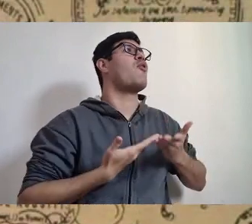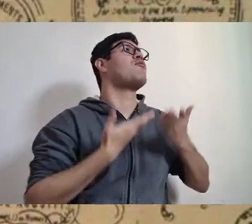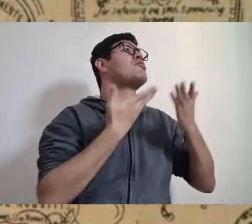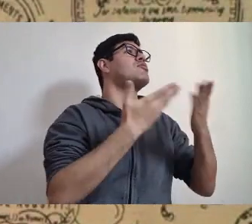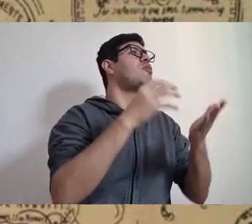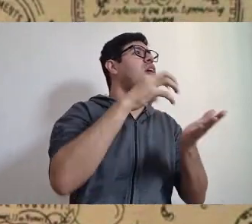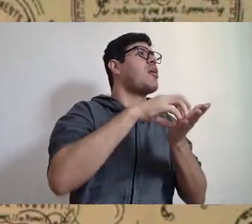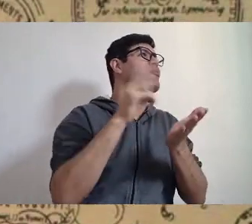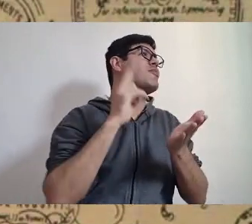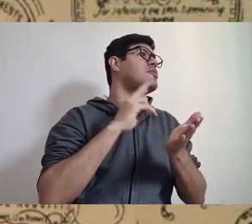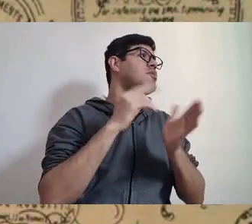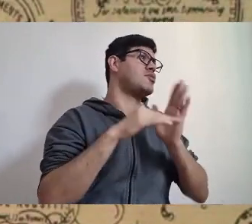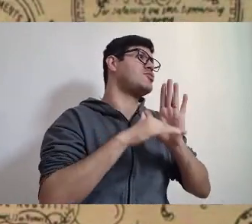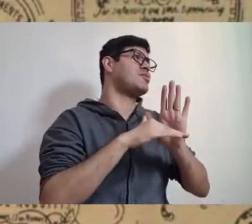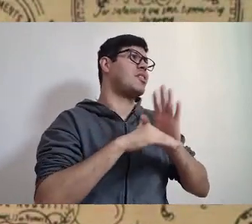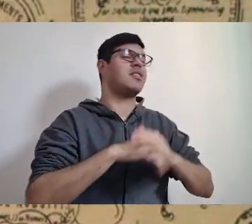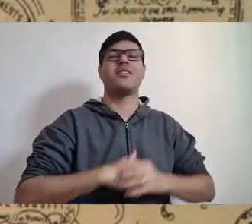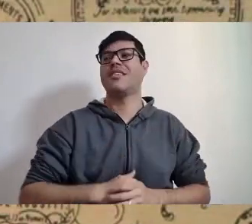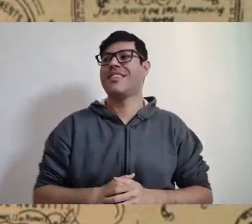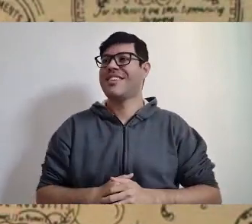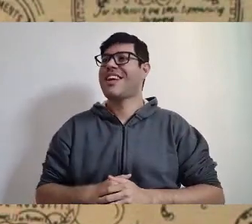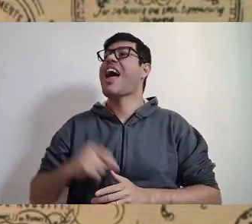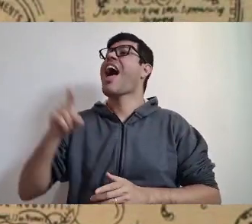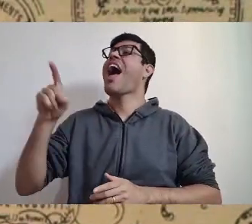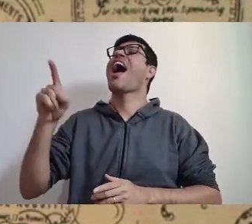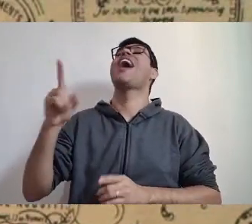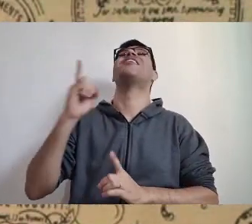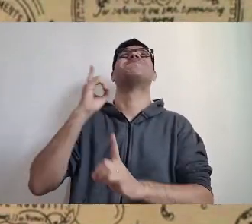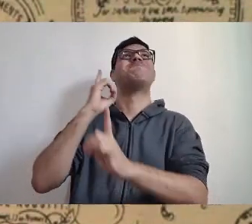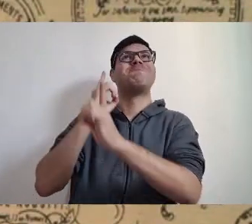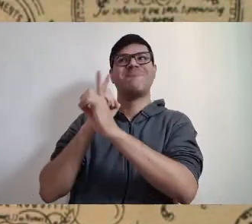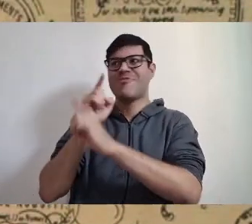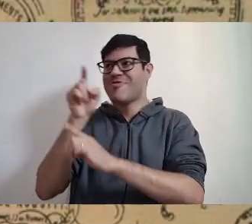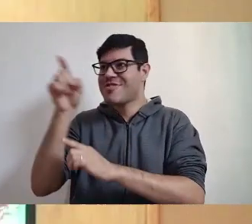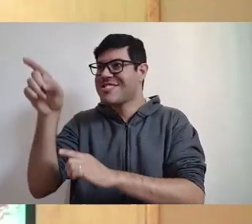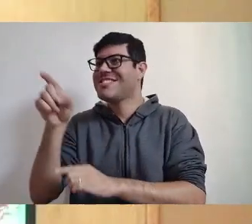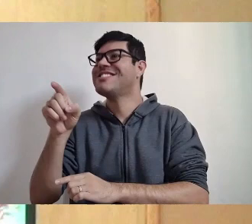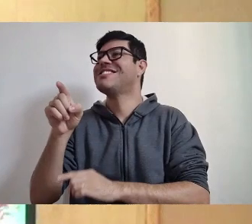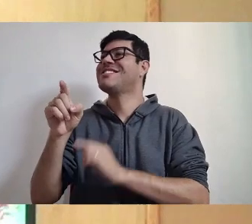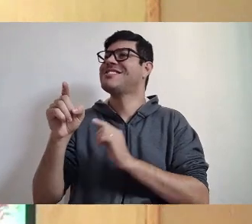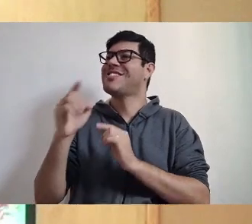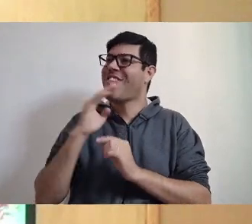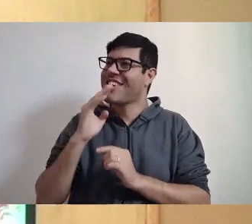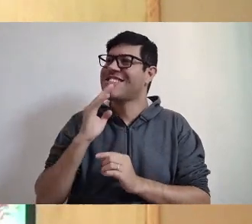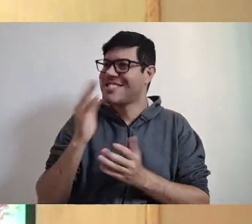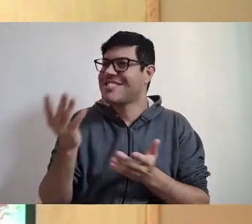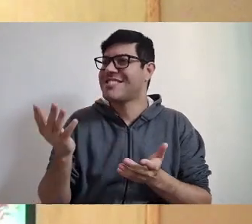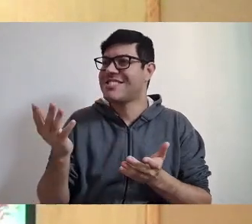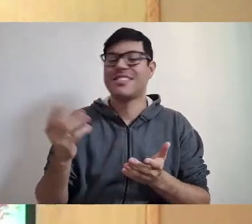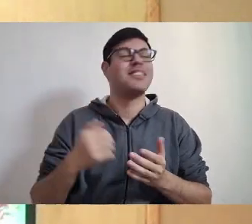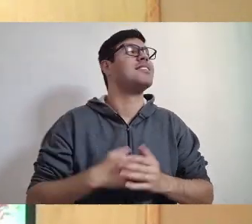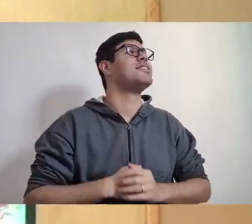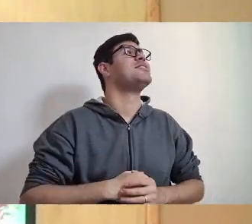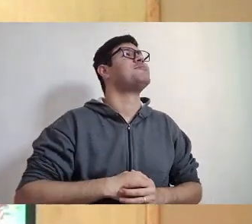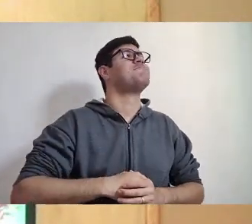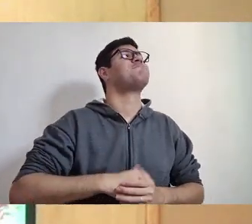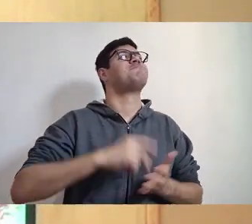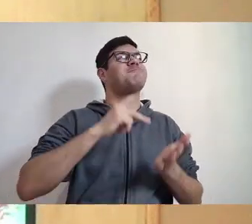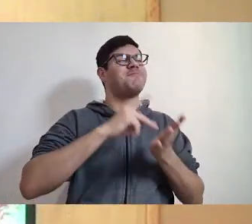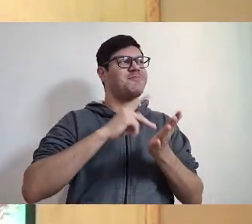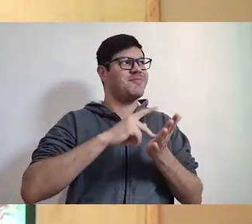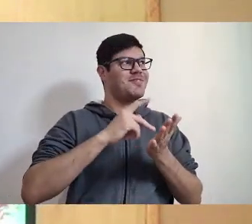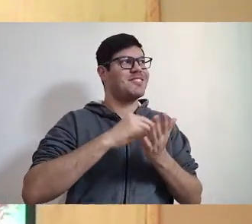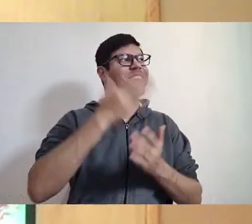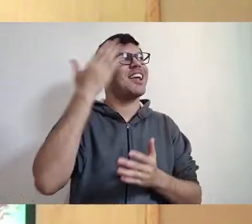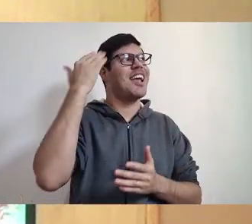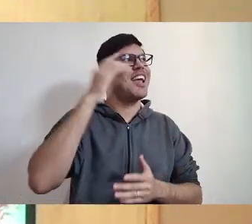eu aceitei. E aí que eu conheci você, né? Exatamente. Você lá como chefe de gabinete da presidência, né? Da época do Dercy. Eu